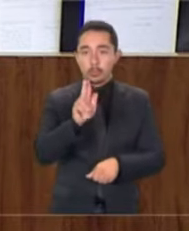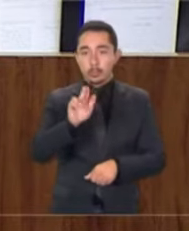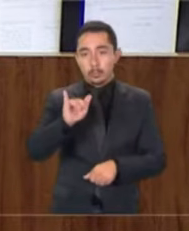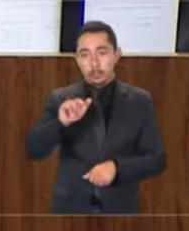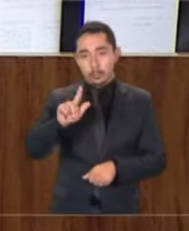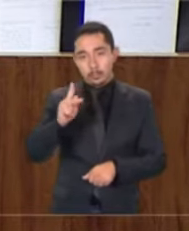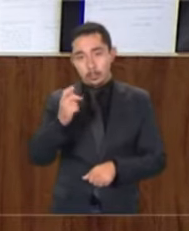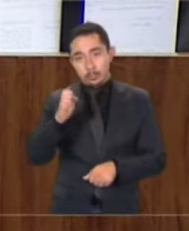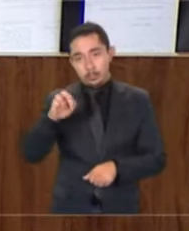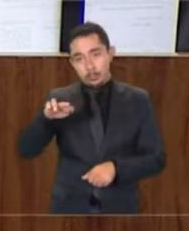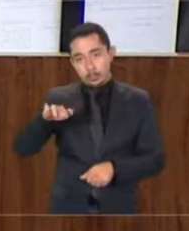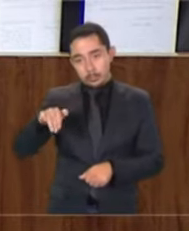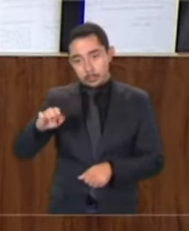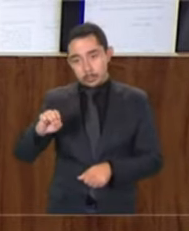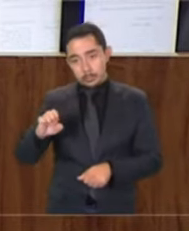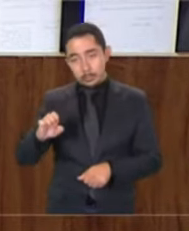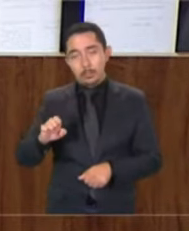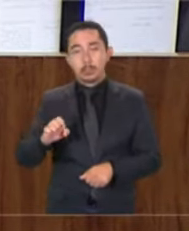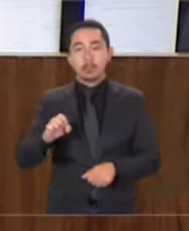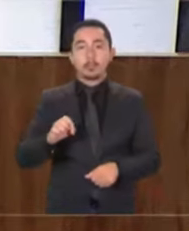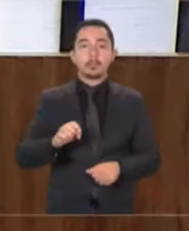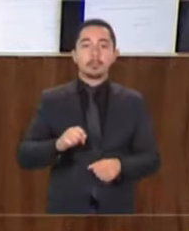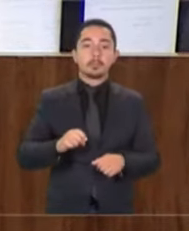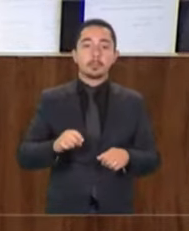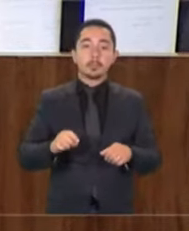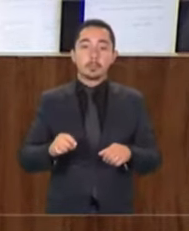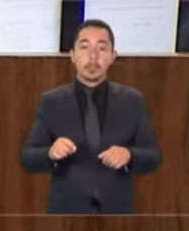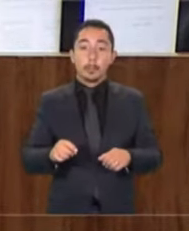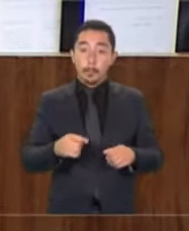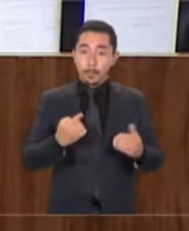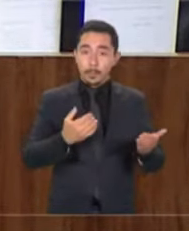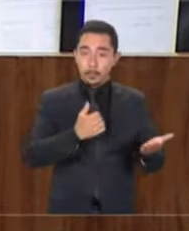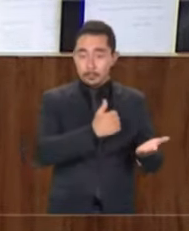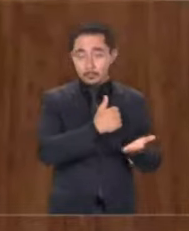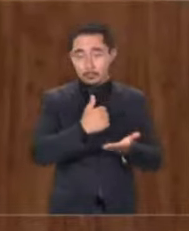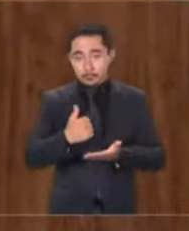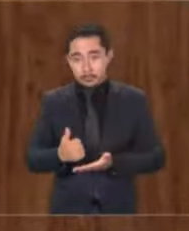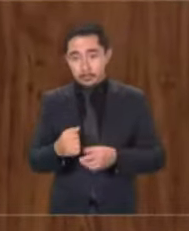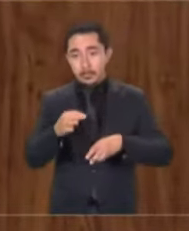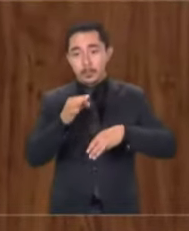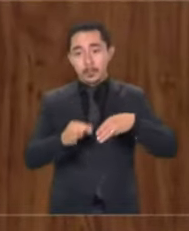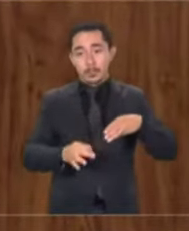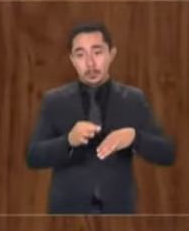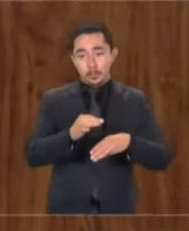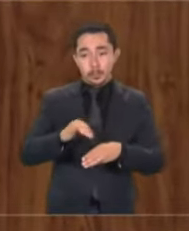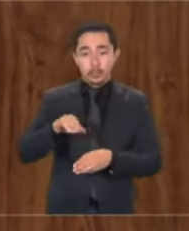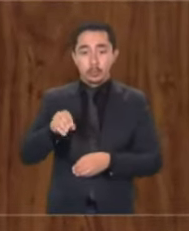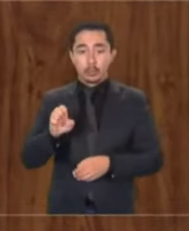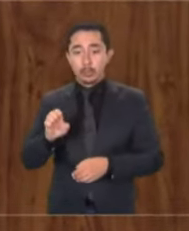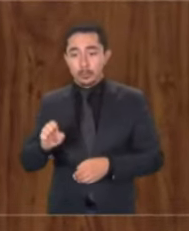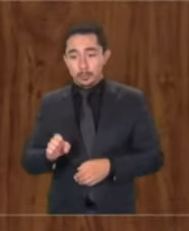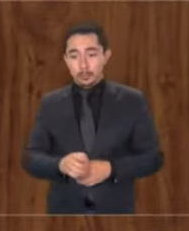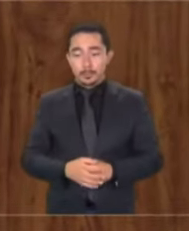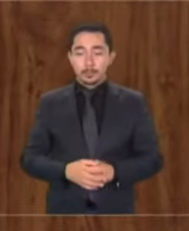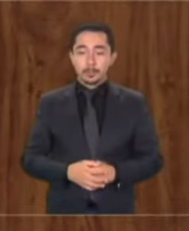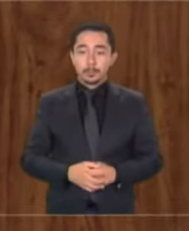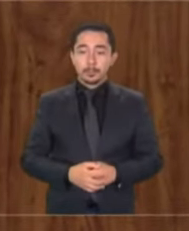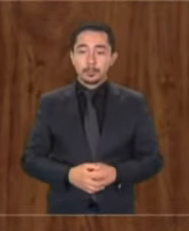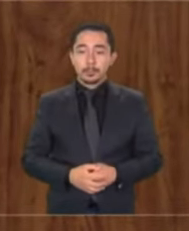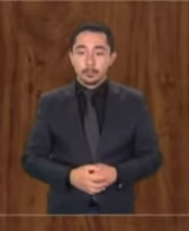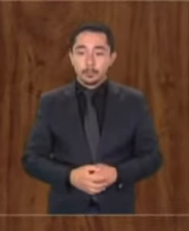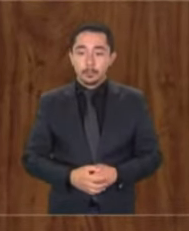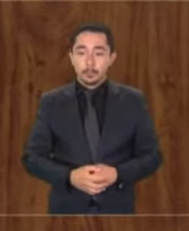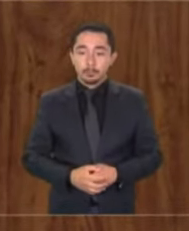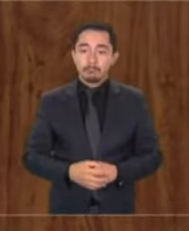Nóbrega de Santana e passo a palavra ao relator, ministro André Ramos Tavares. Obrigado, senhor presidente.